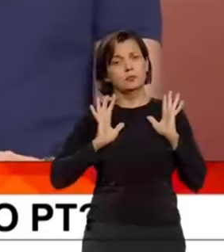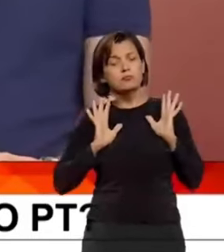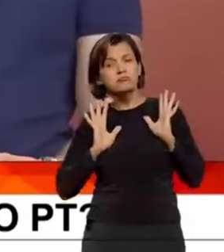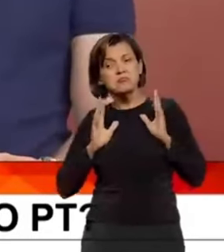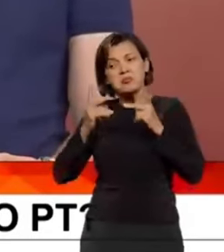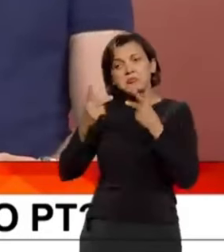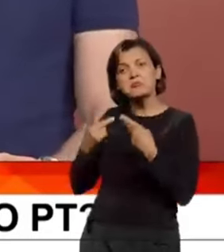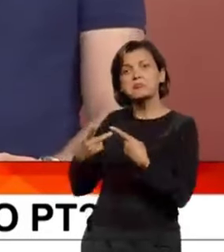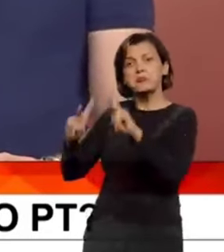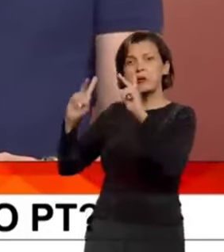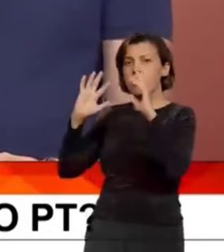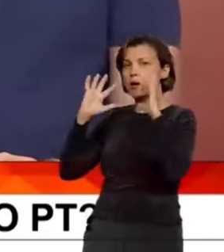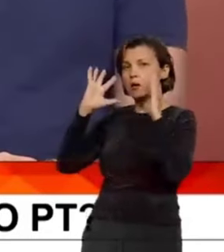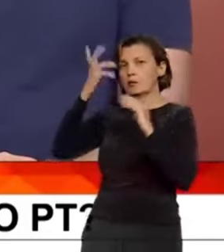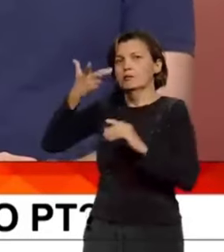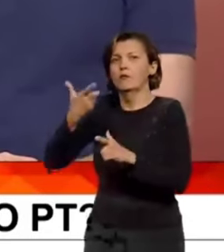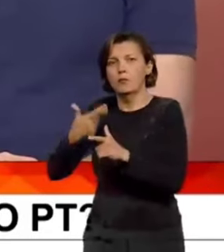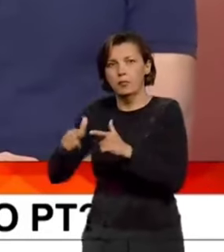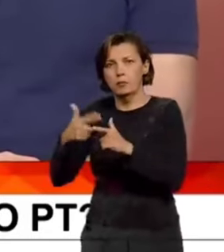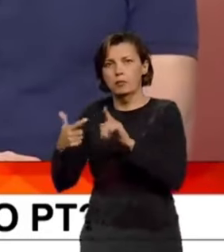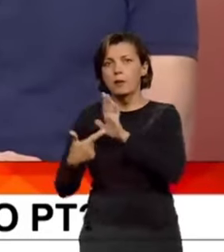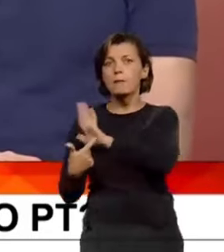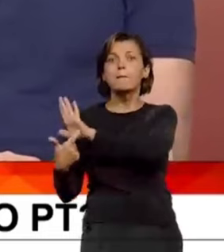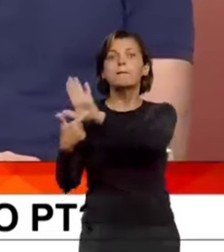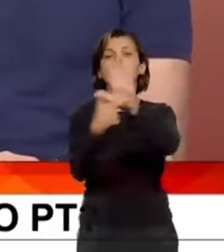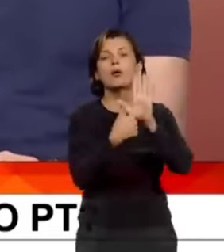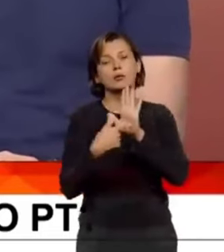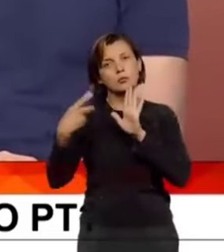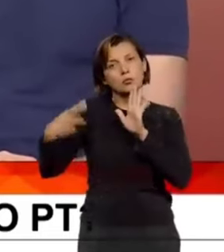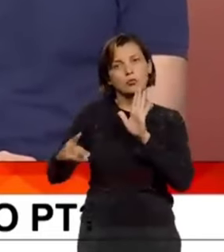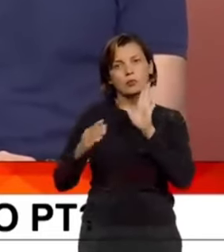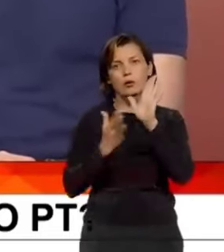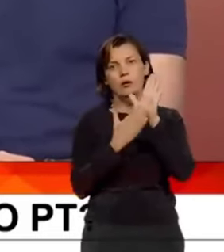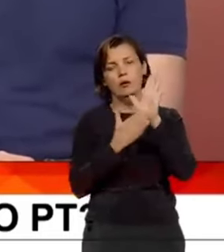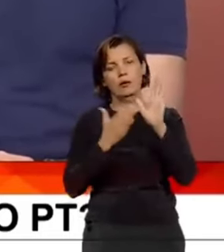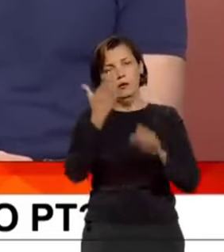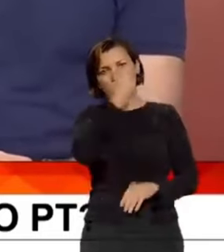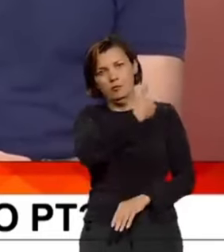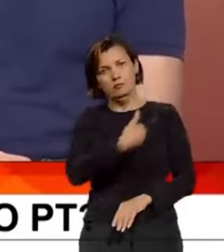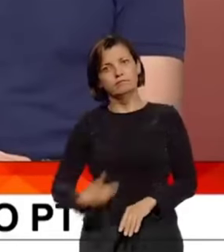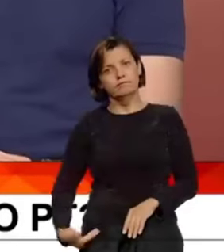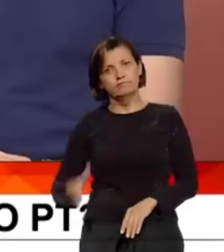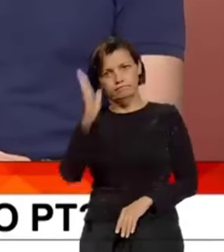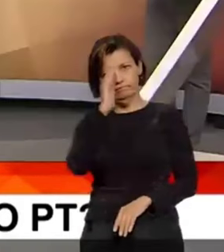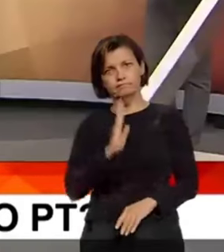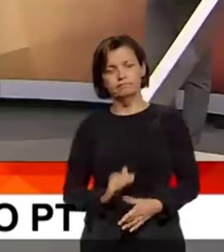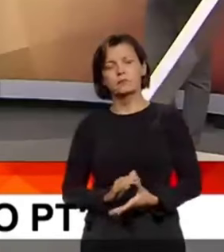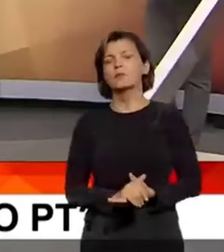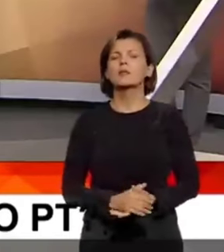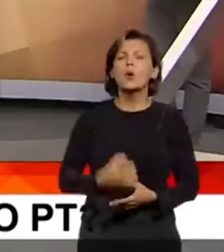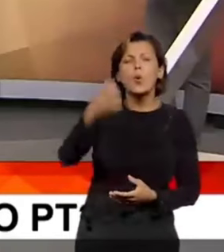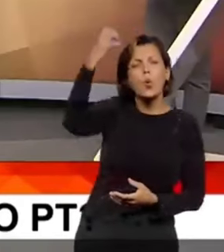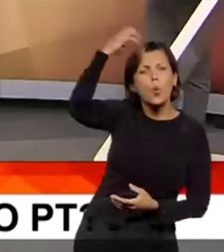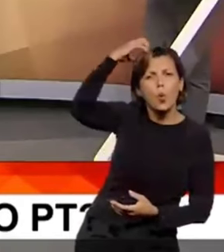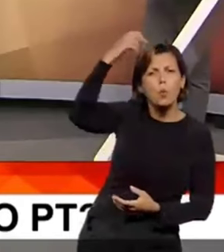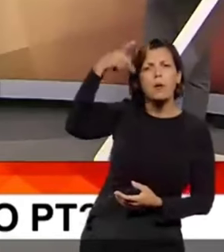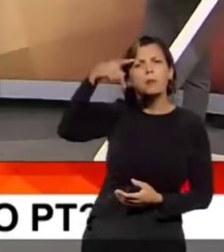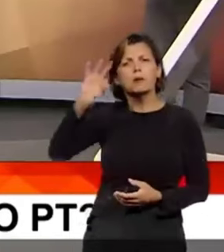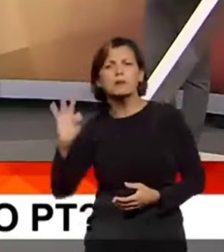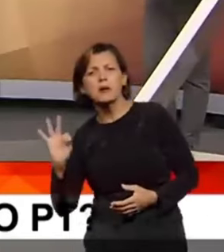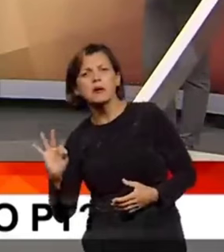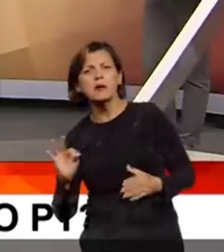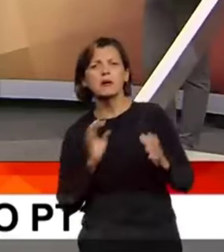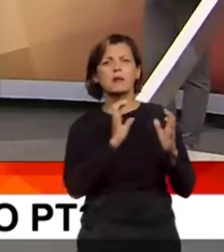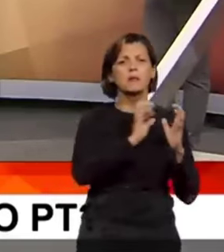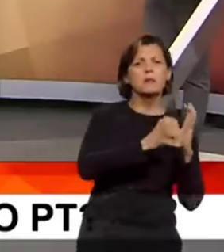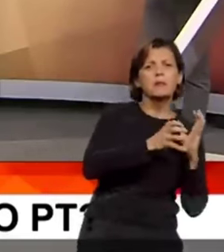que ser decidido entre vocês para que você possa apresentar o seu programa de governo do Brasil afinal de contas a culpa é do